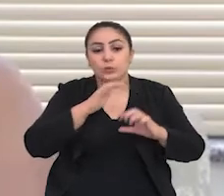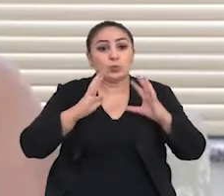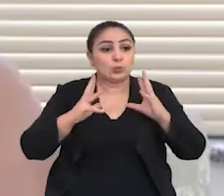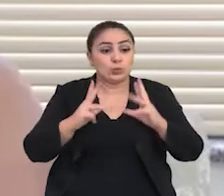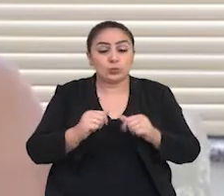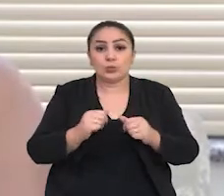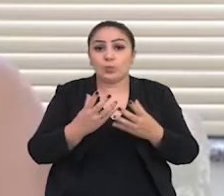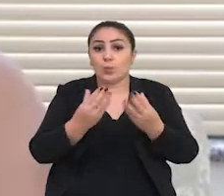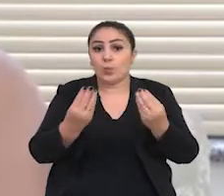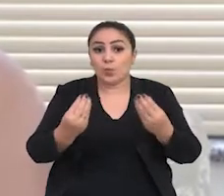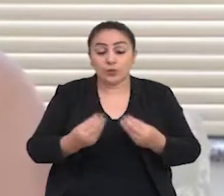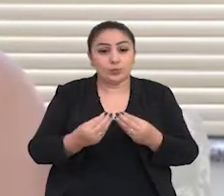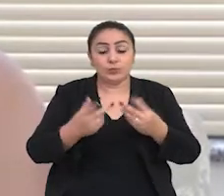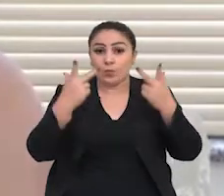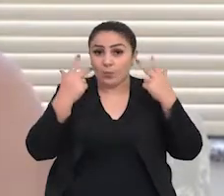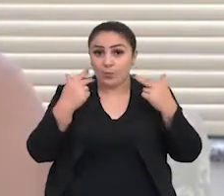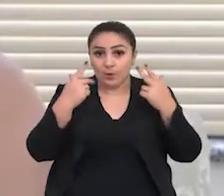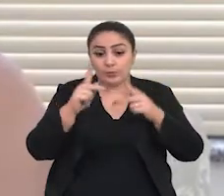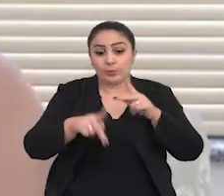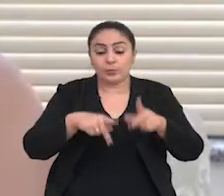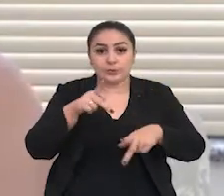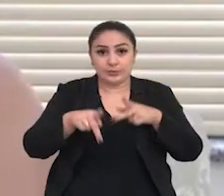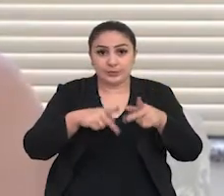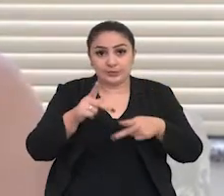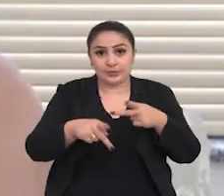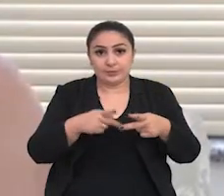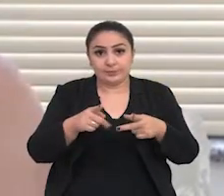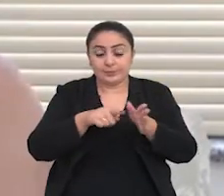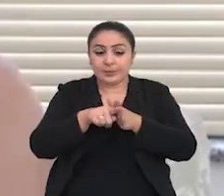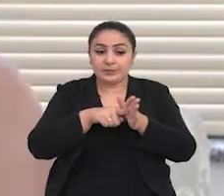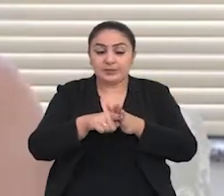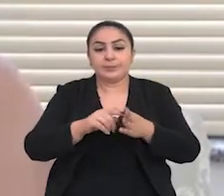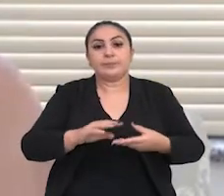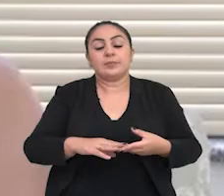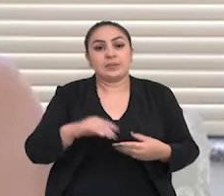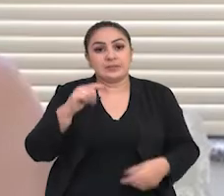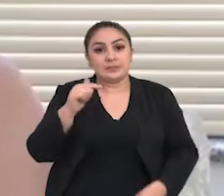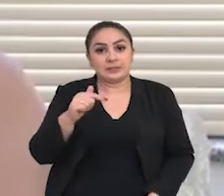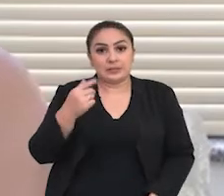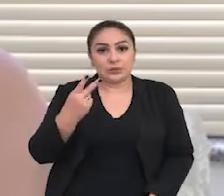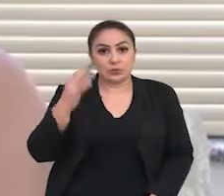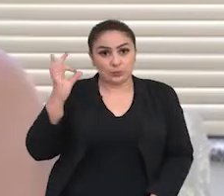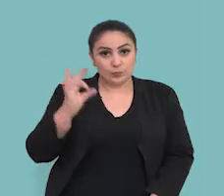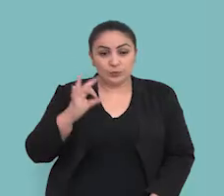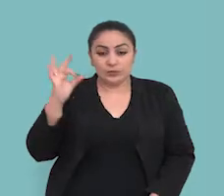de tristeza foram muito comuns na população investigada.